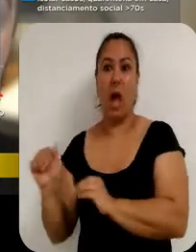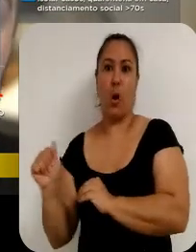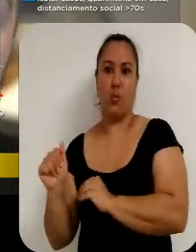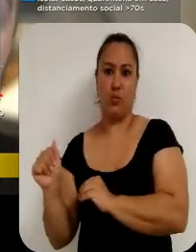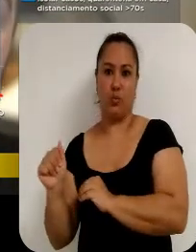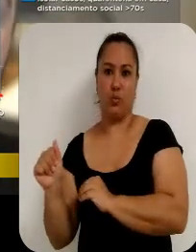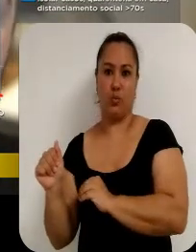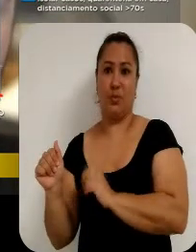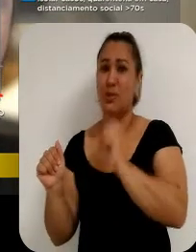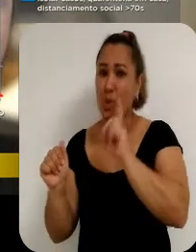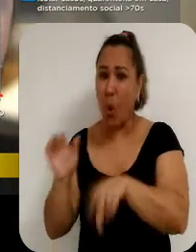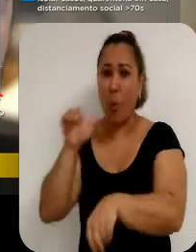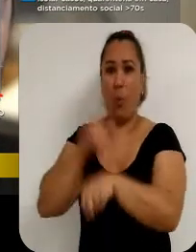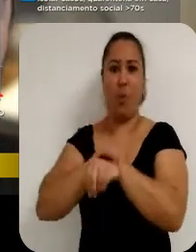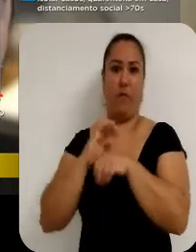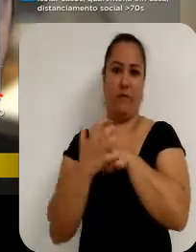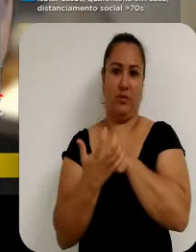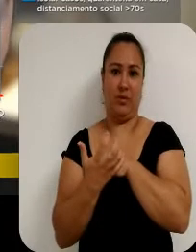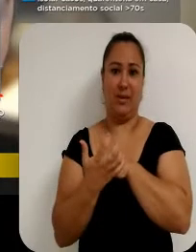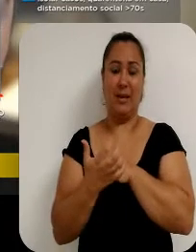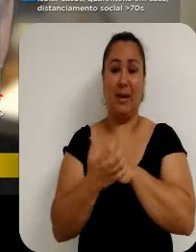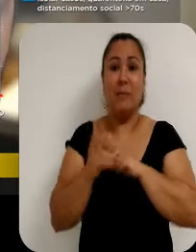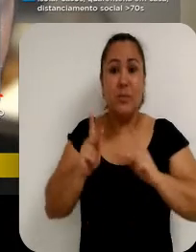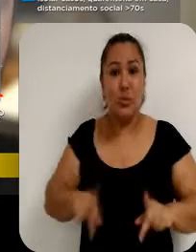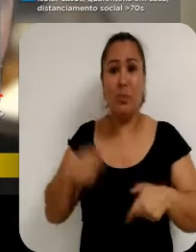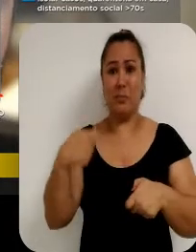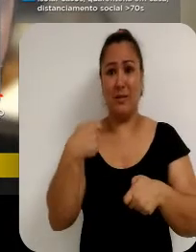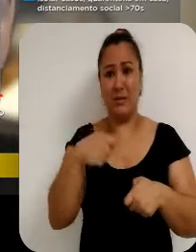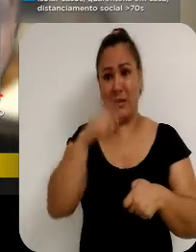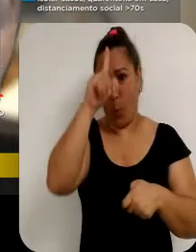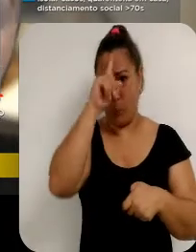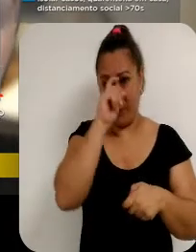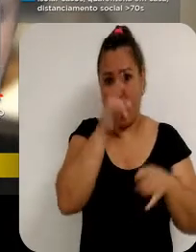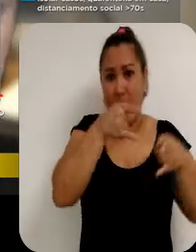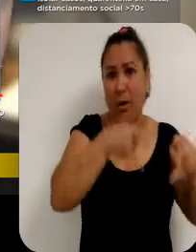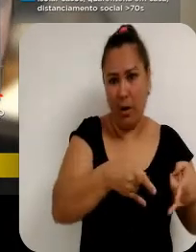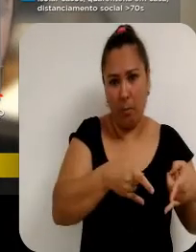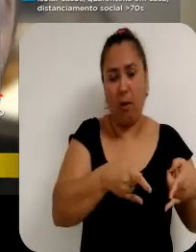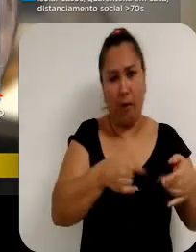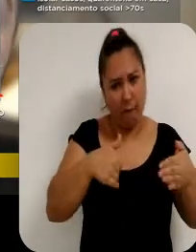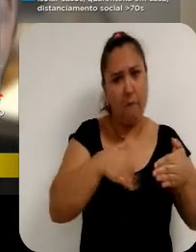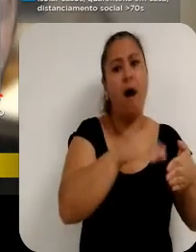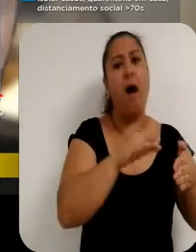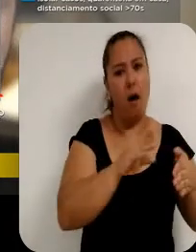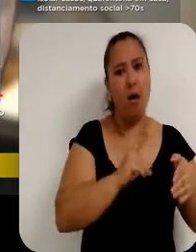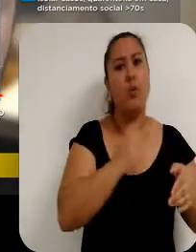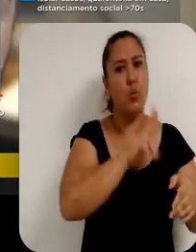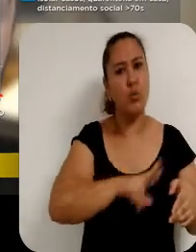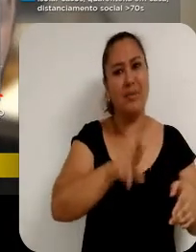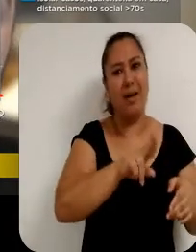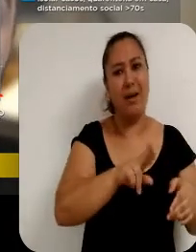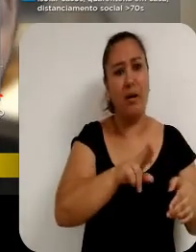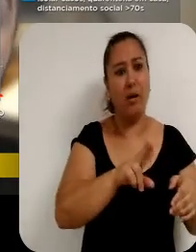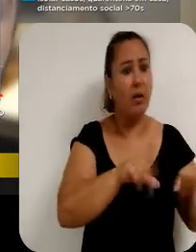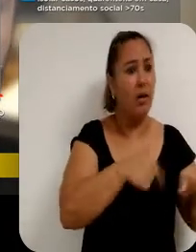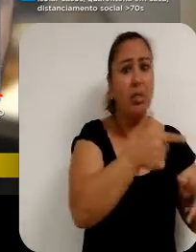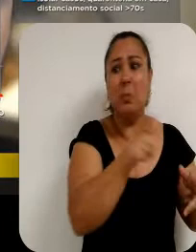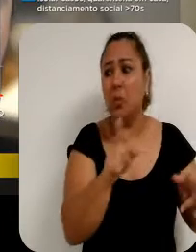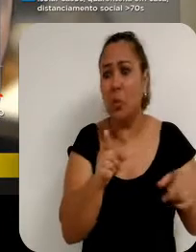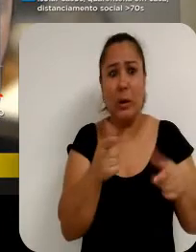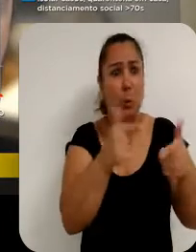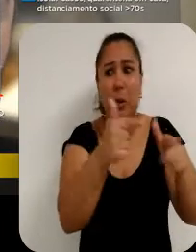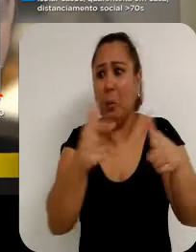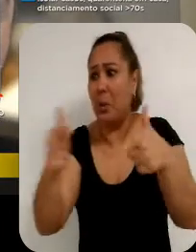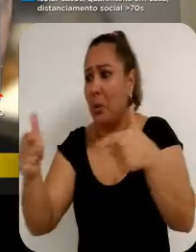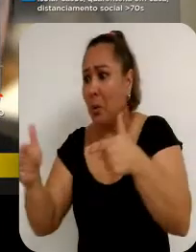precisando de leito vão ocupar os leitos do hospital, e aí quem não tem leito vai ter que ficar em casa, não vai ter acesso a respirador, não